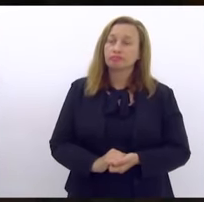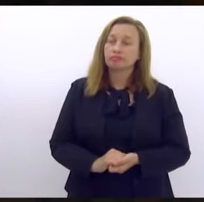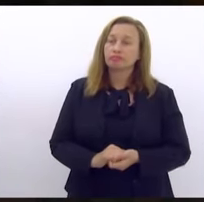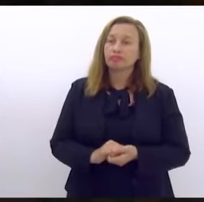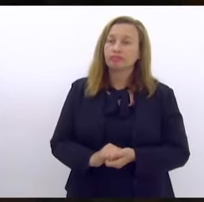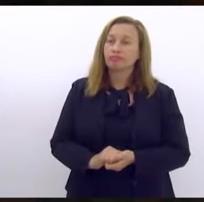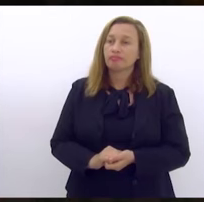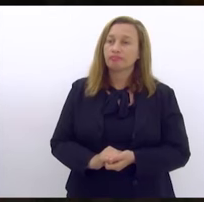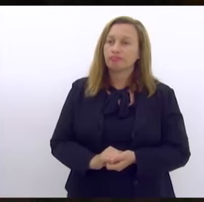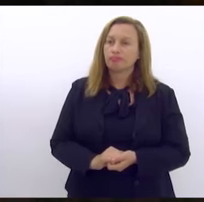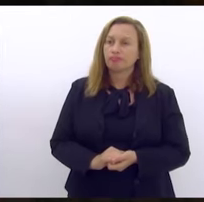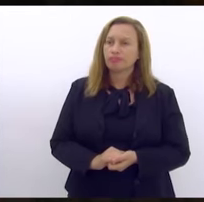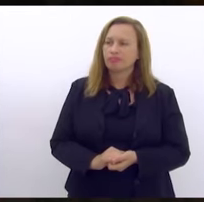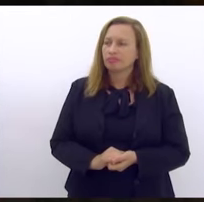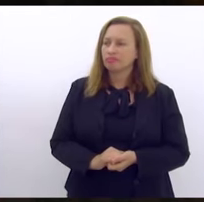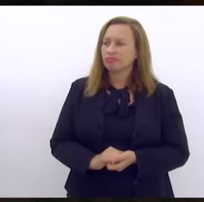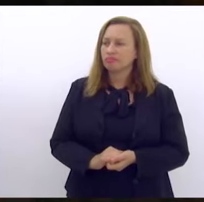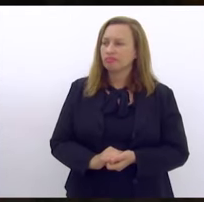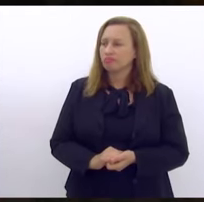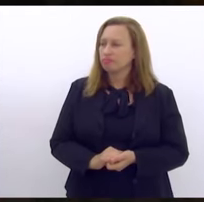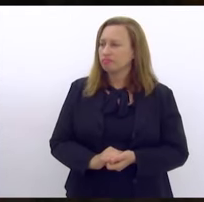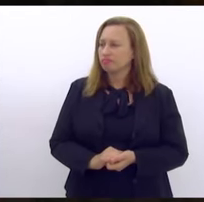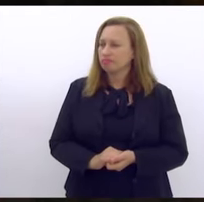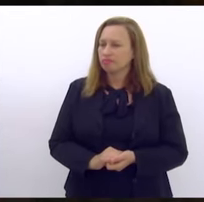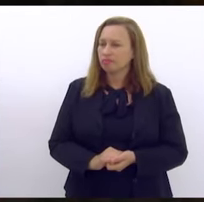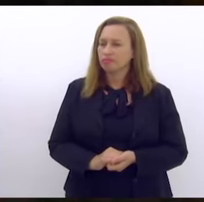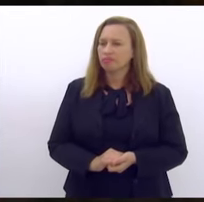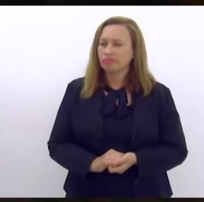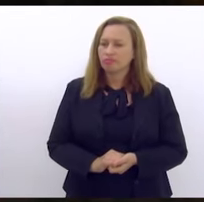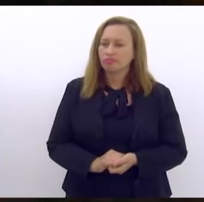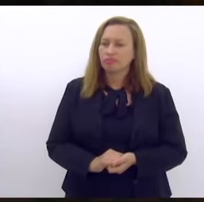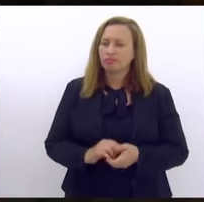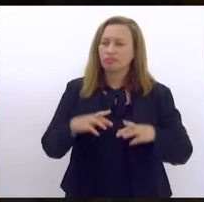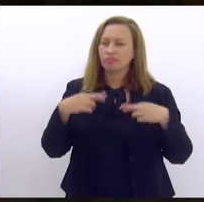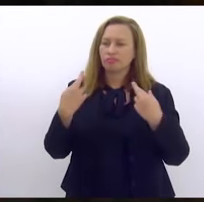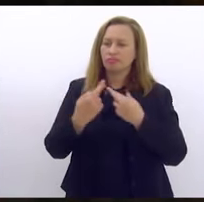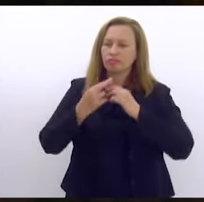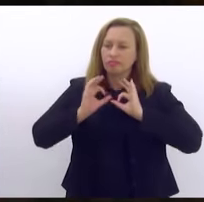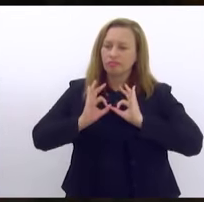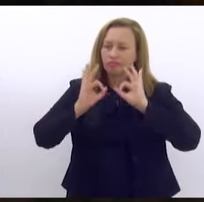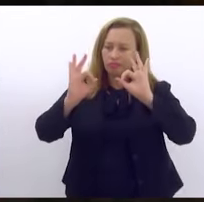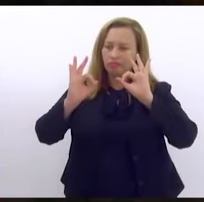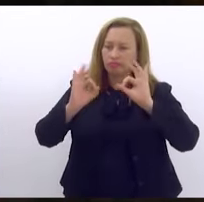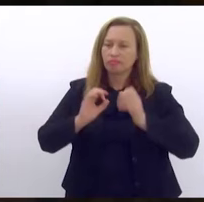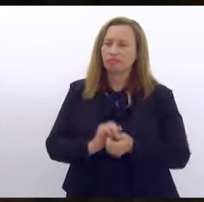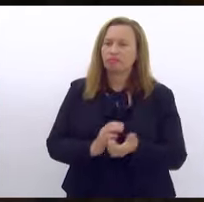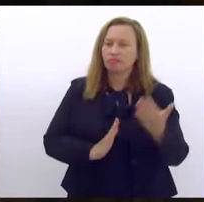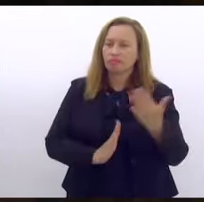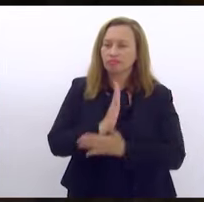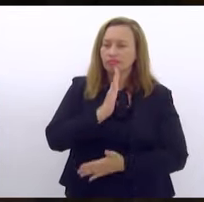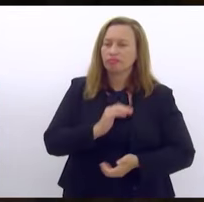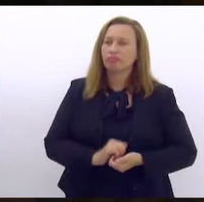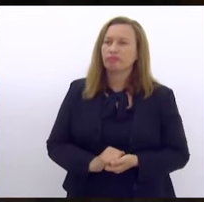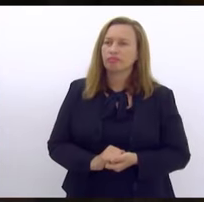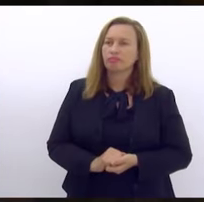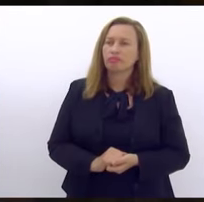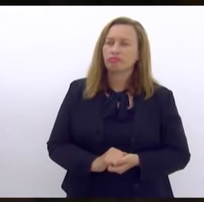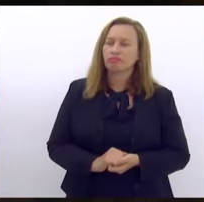antecipar a sessão extraordinária. Podemos, senhores Caprol, permaneçam como estão. Aprovado.